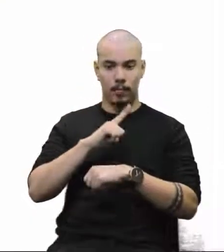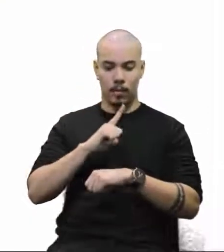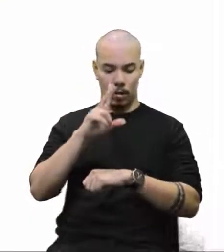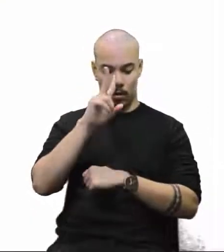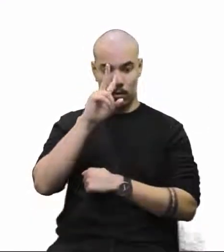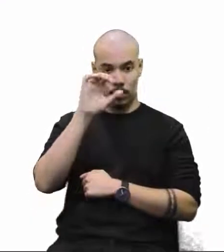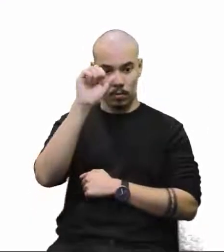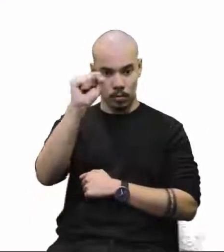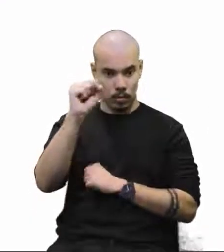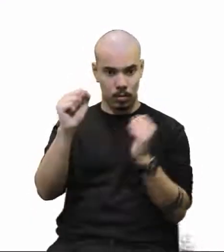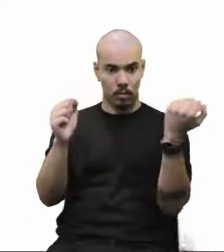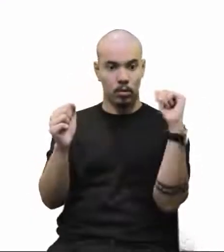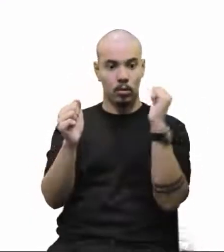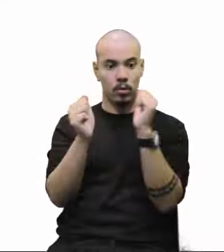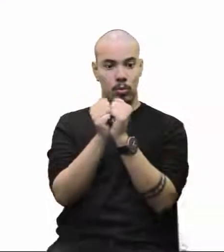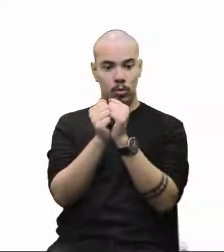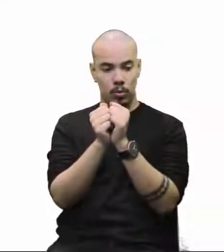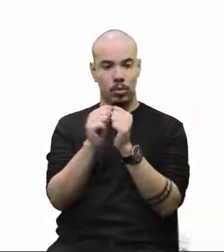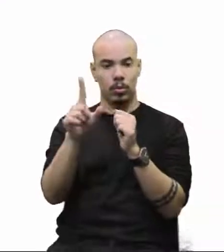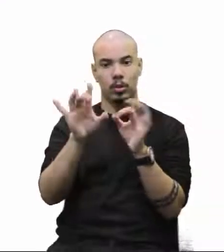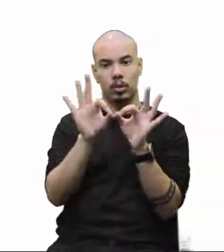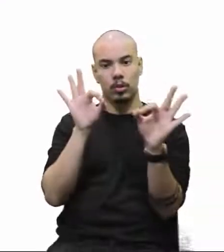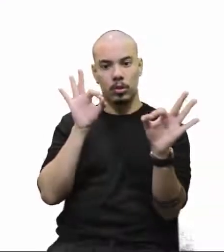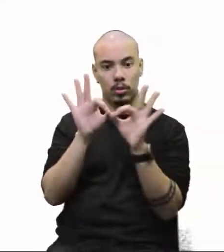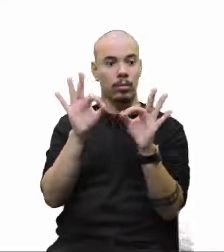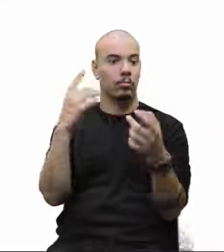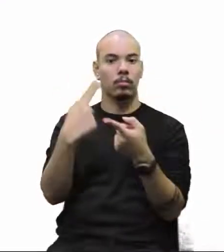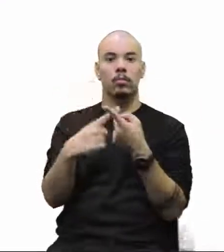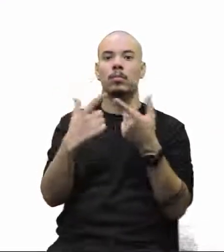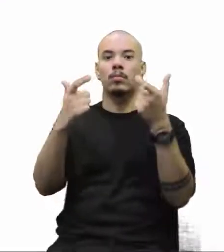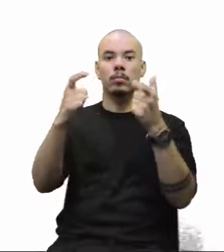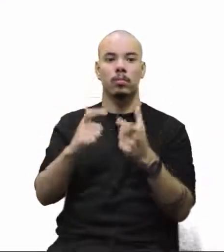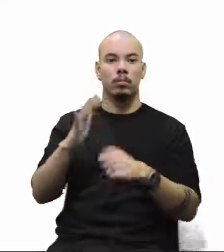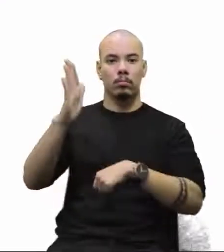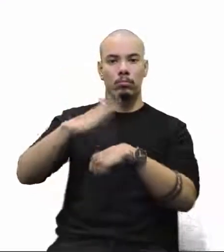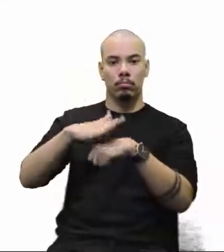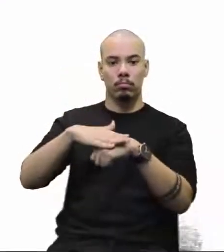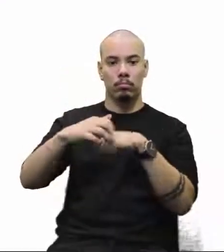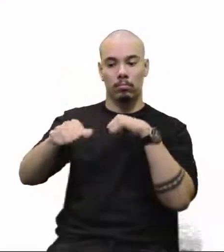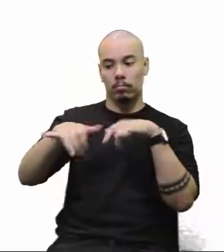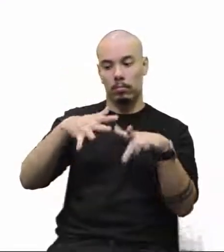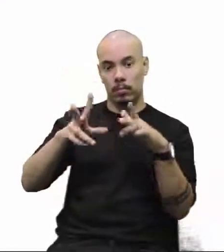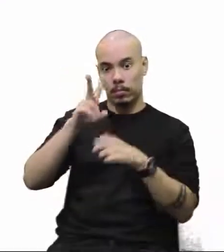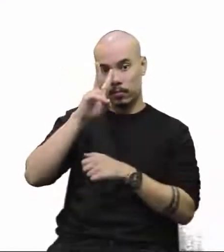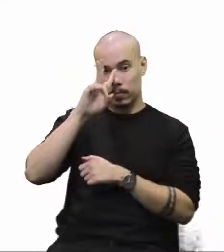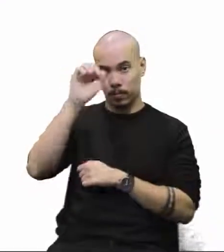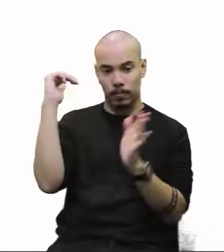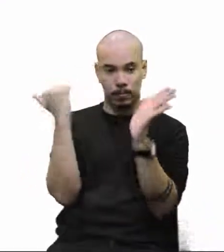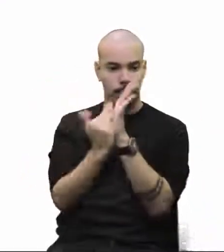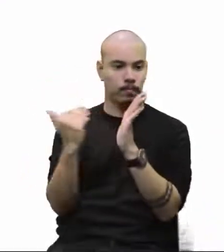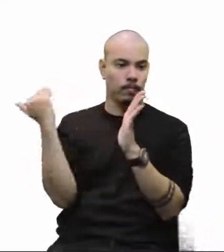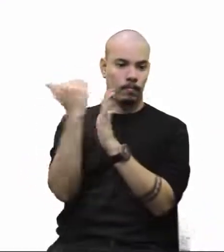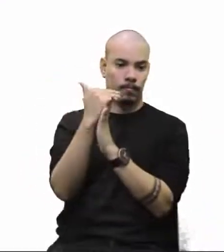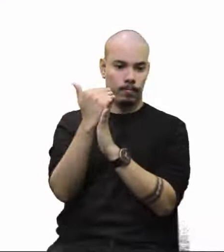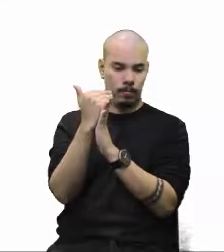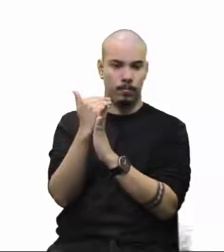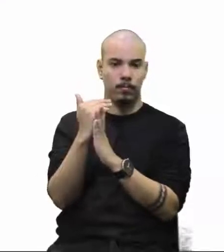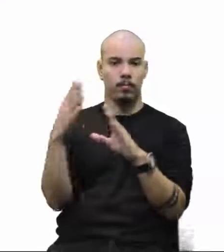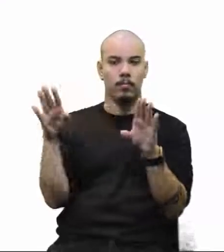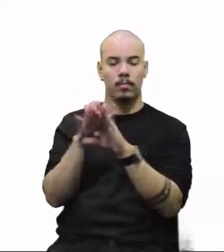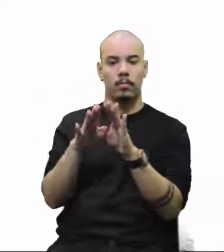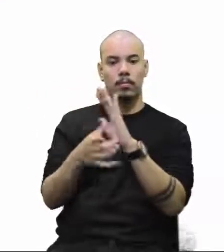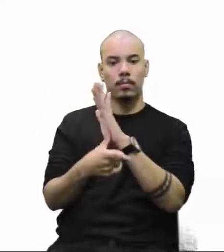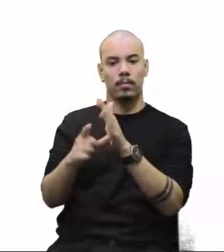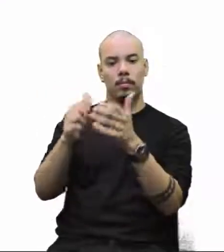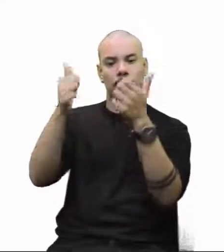Força pela distância, né? Aonde está sendo, aonde está atuando, né? Essa força magnética. E aqui já